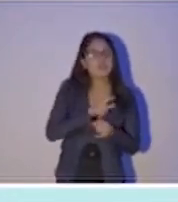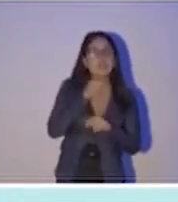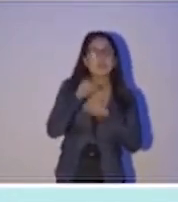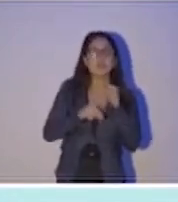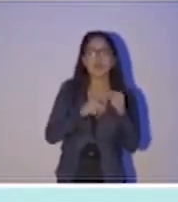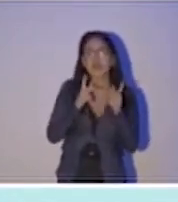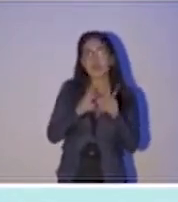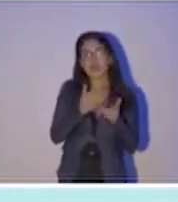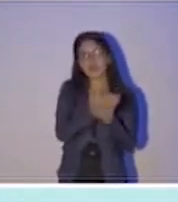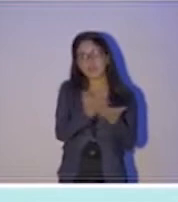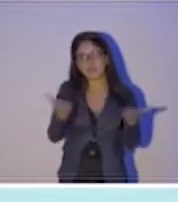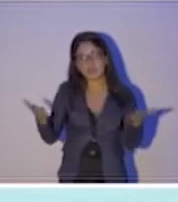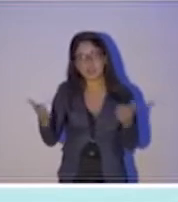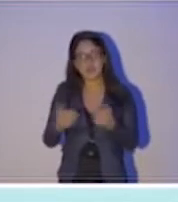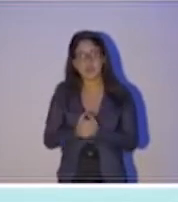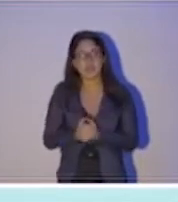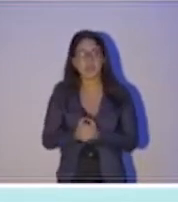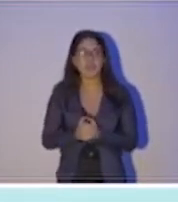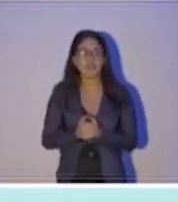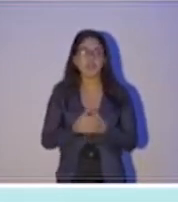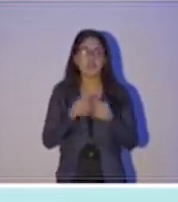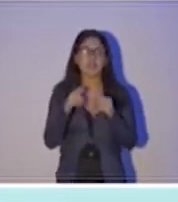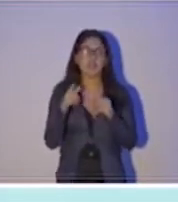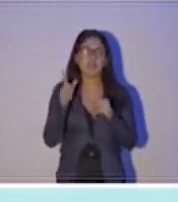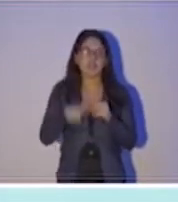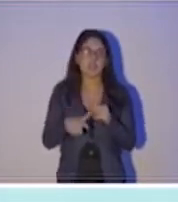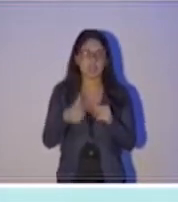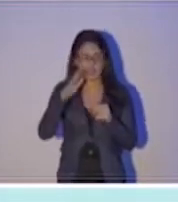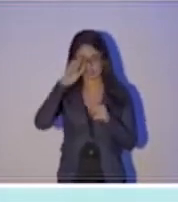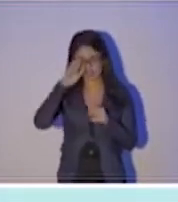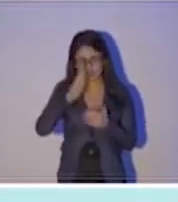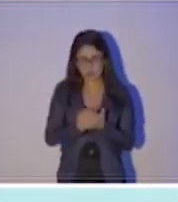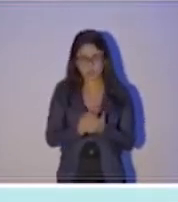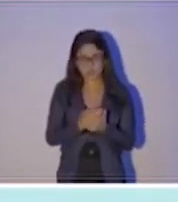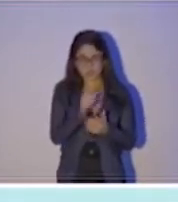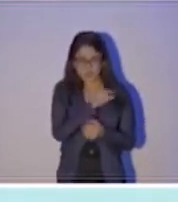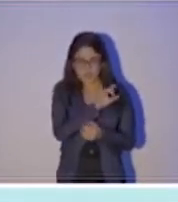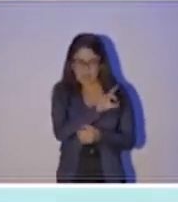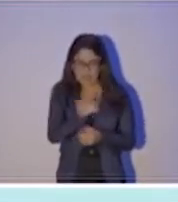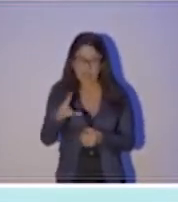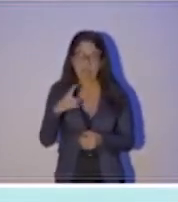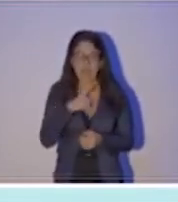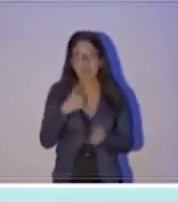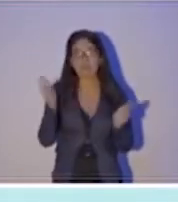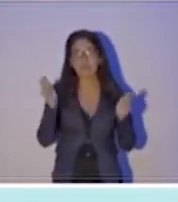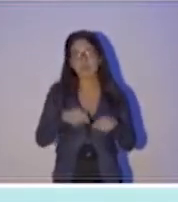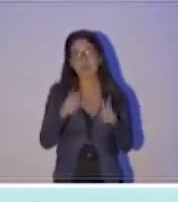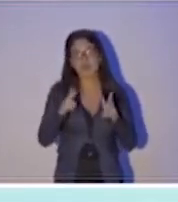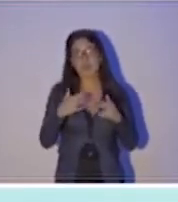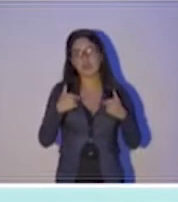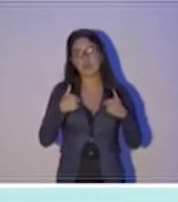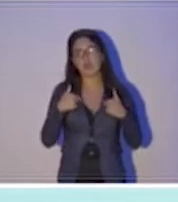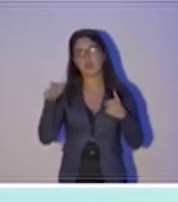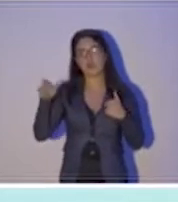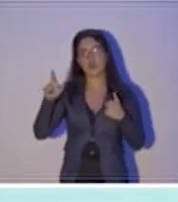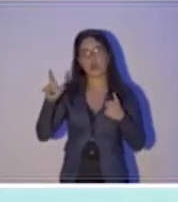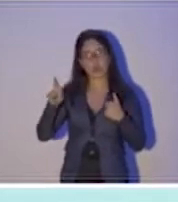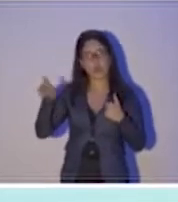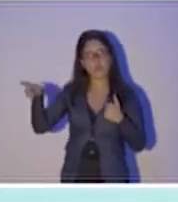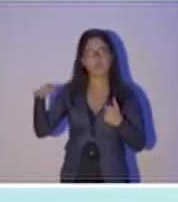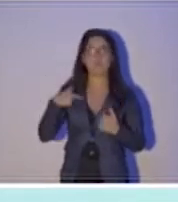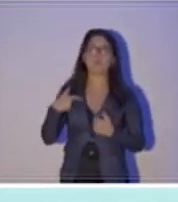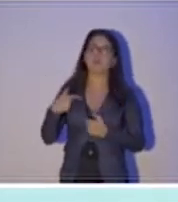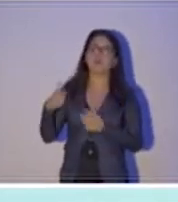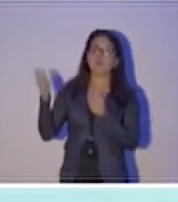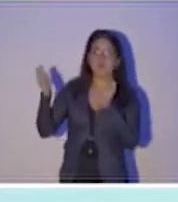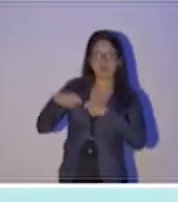de vocês também, e que nunca desacredite o potencial dos seus alunos, porque, como eu, Rodolfo nunca desacreditou do meu e